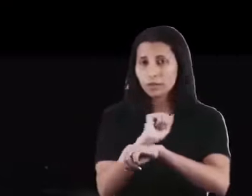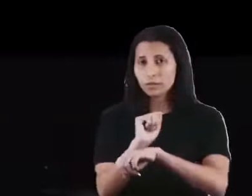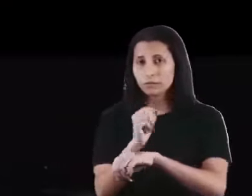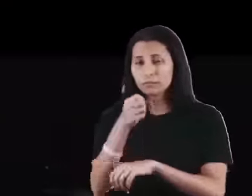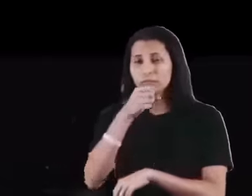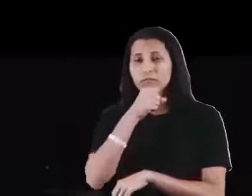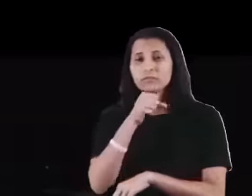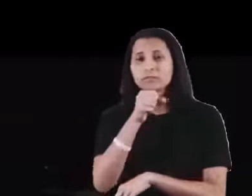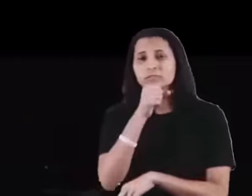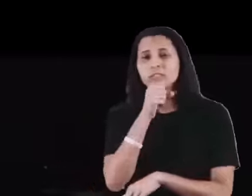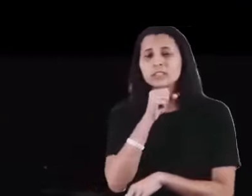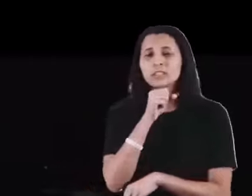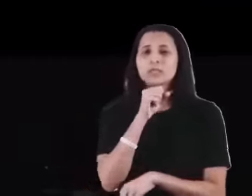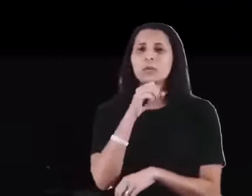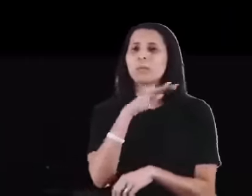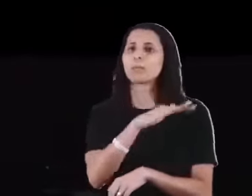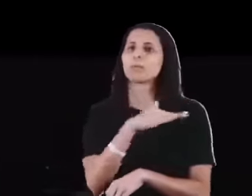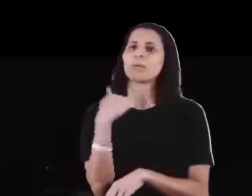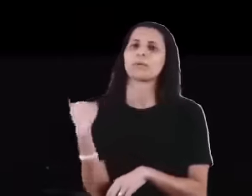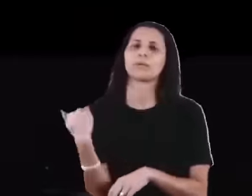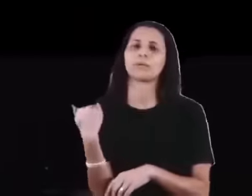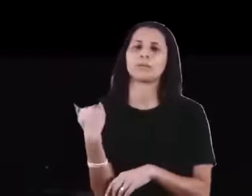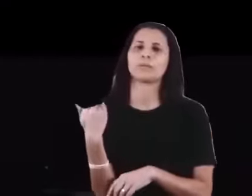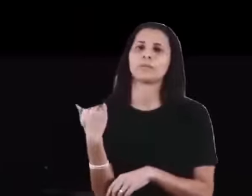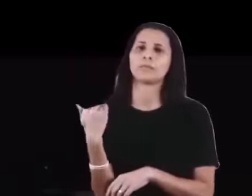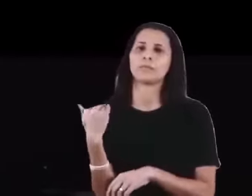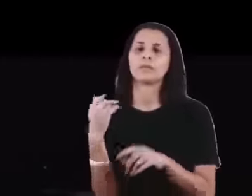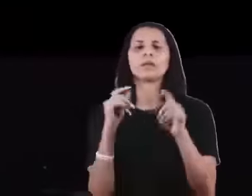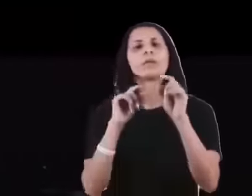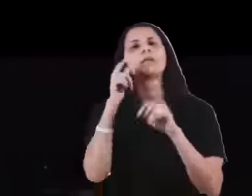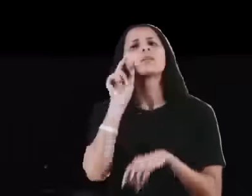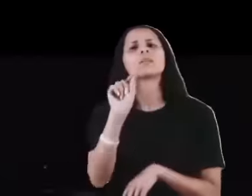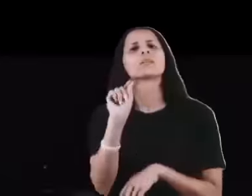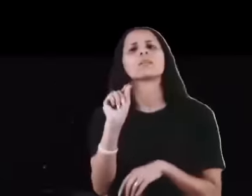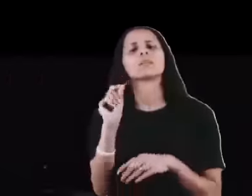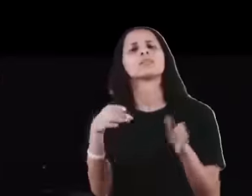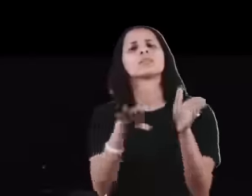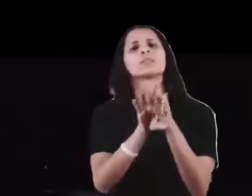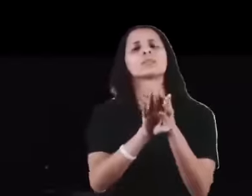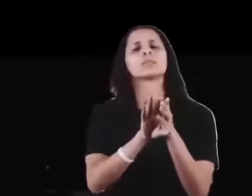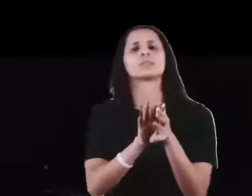velhinho morreu quem foi para o enterro dele